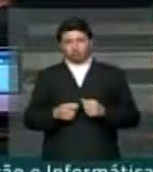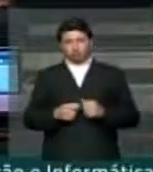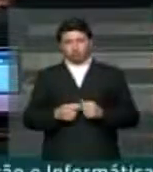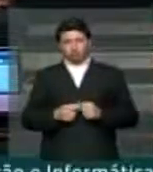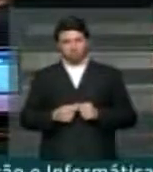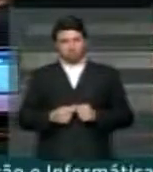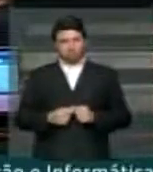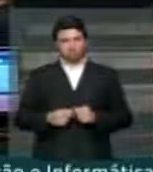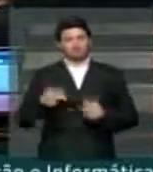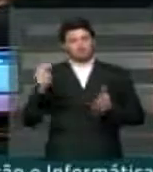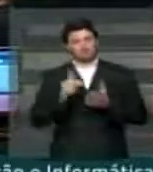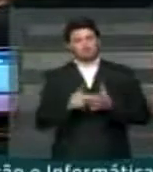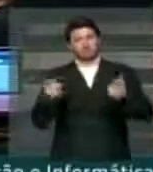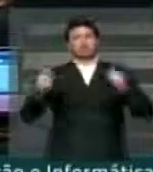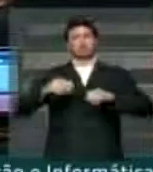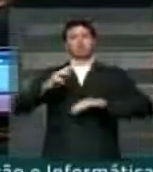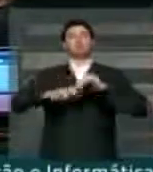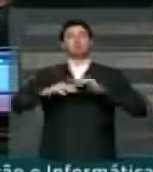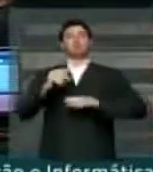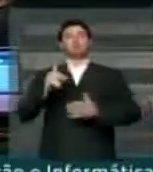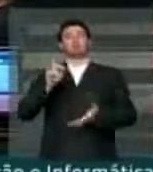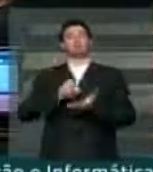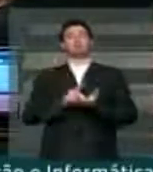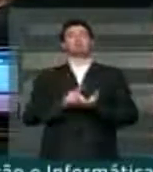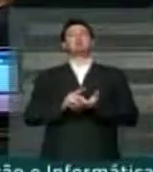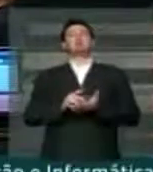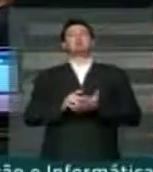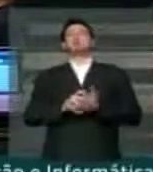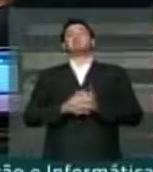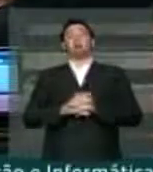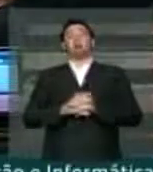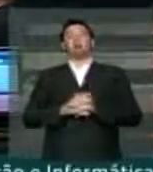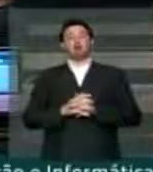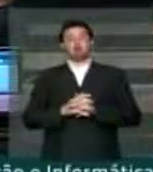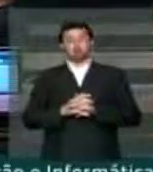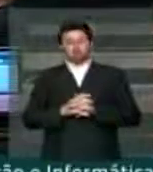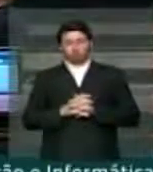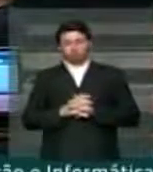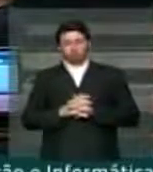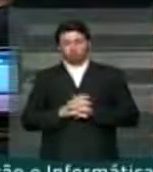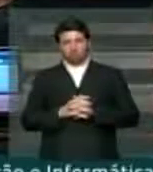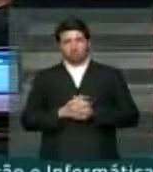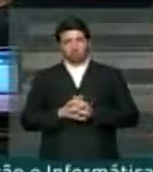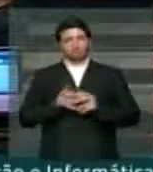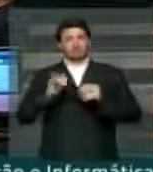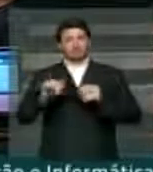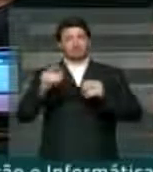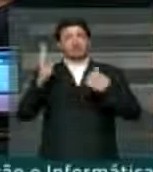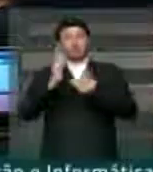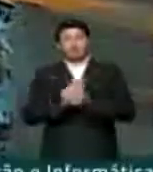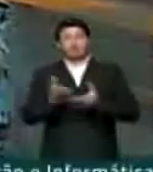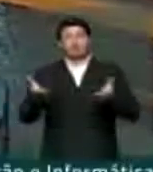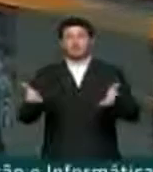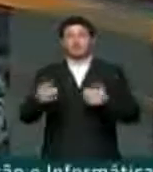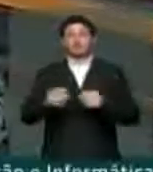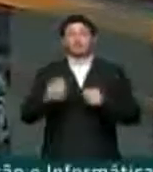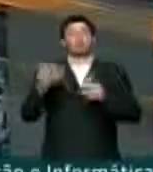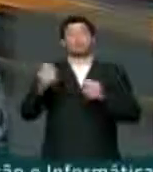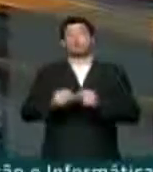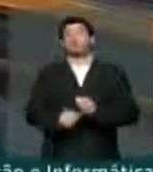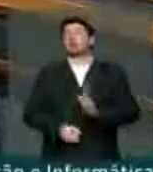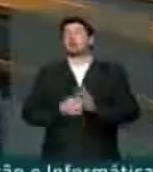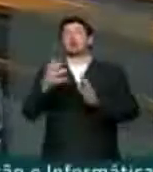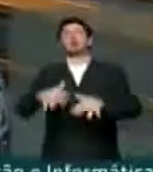forma eficiente, eficaz e efetiva, sem o que nós poderemos aprovar N requerimentos, fazermos N